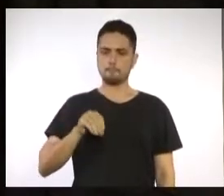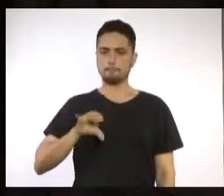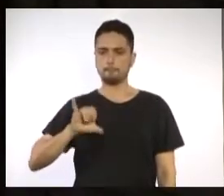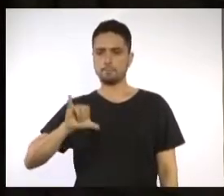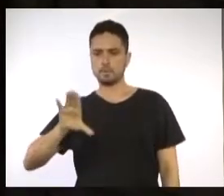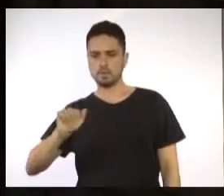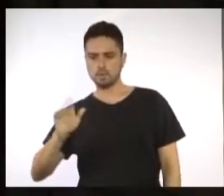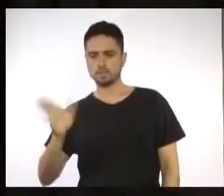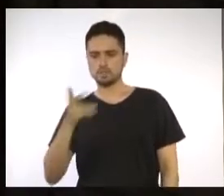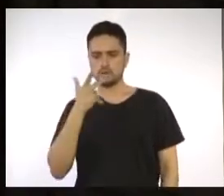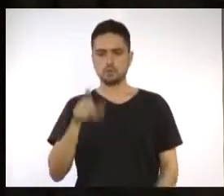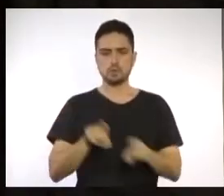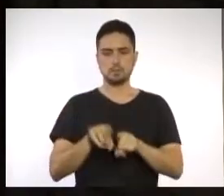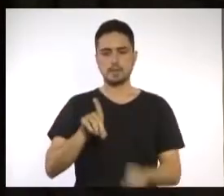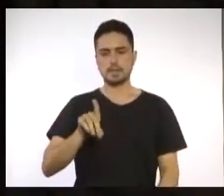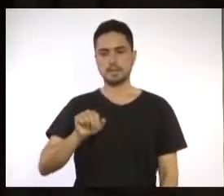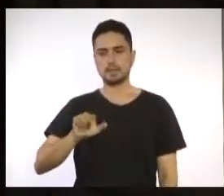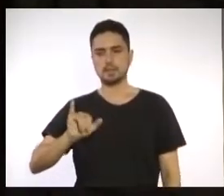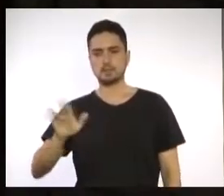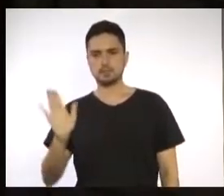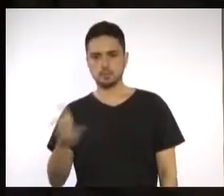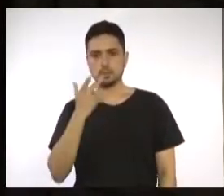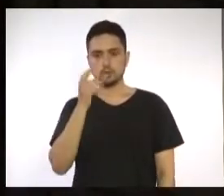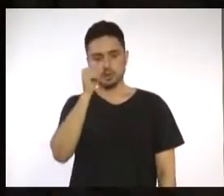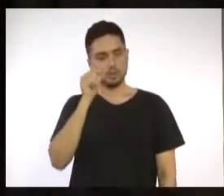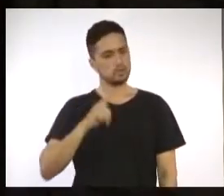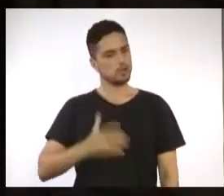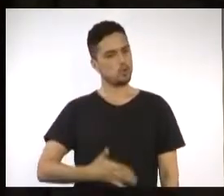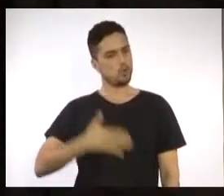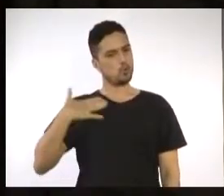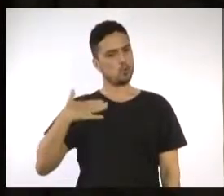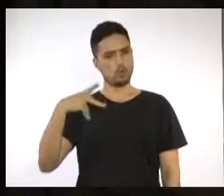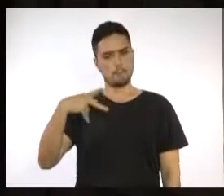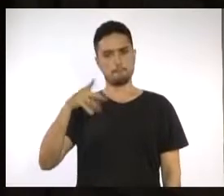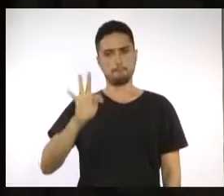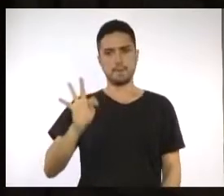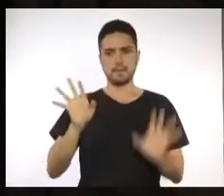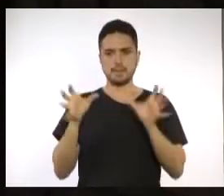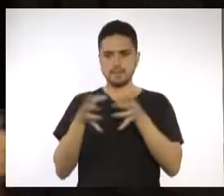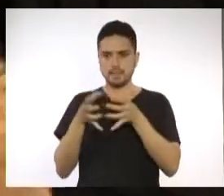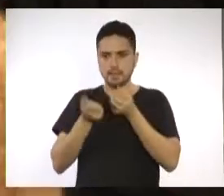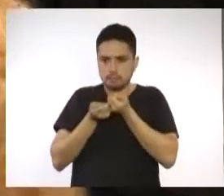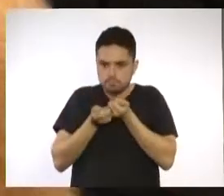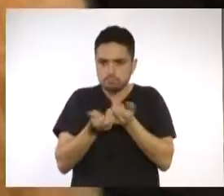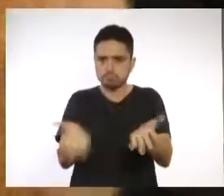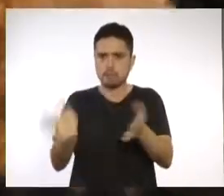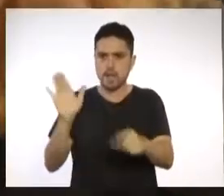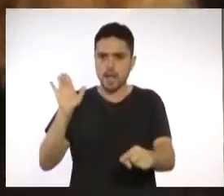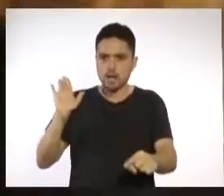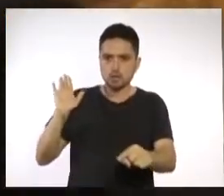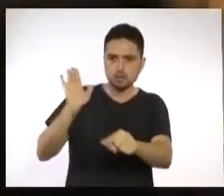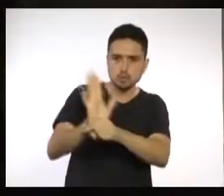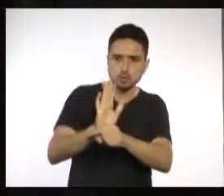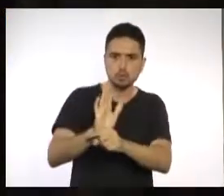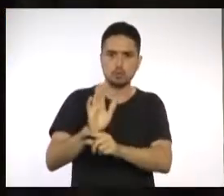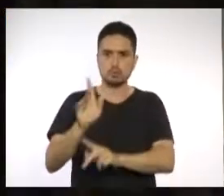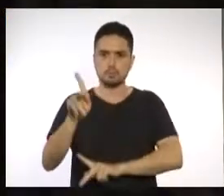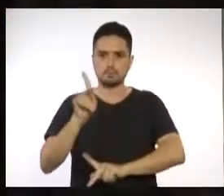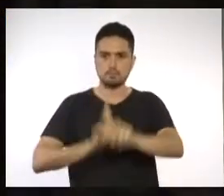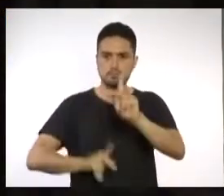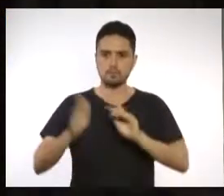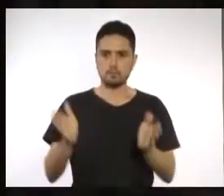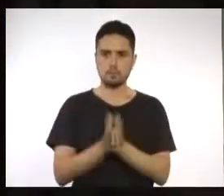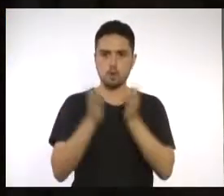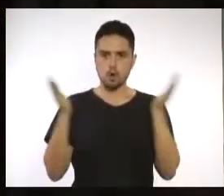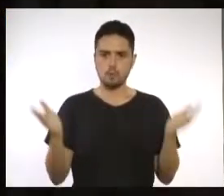Dani mencionou, muito orgulho que os governos populares do PT proporcionaram a possibilidade de ascensão social à